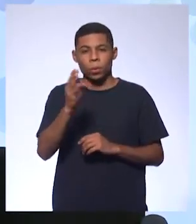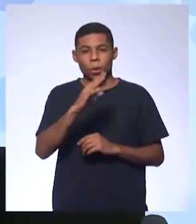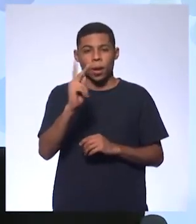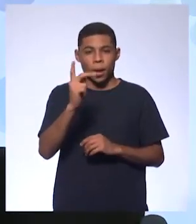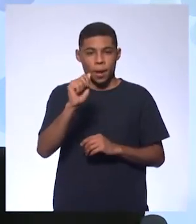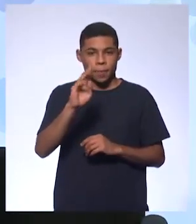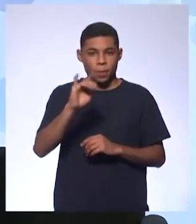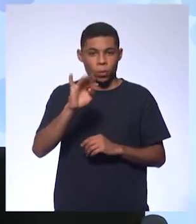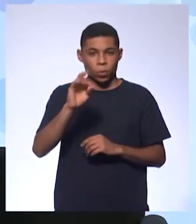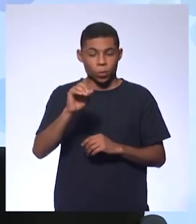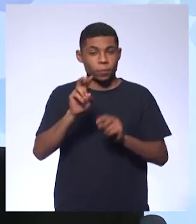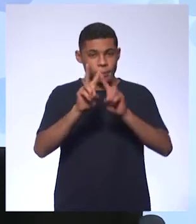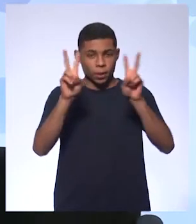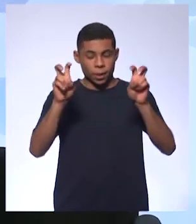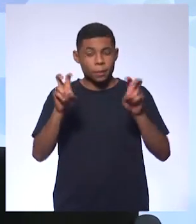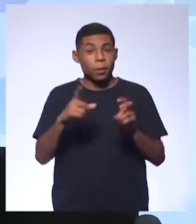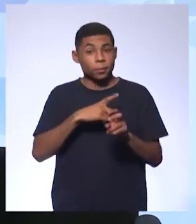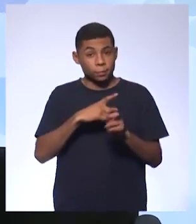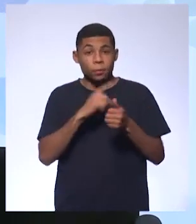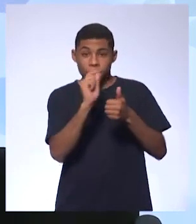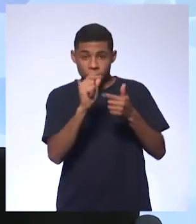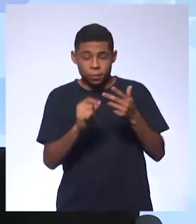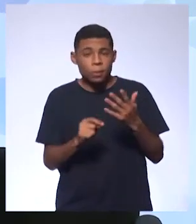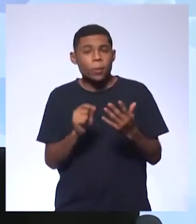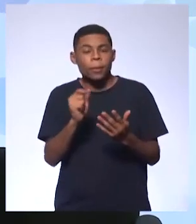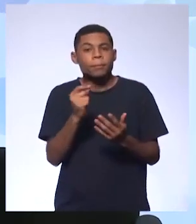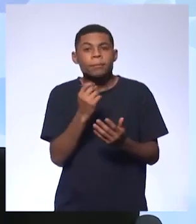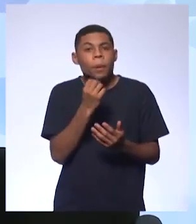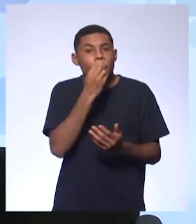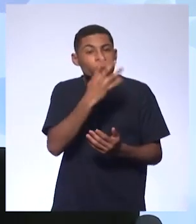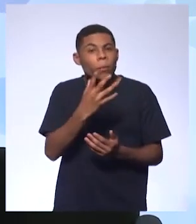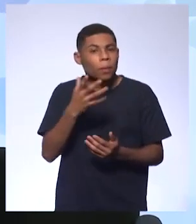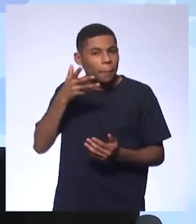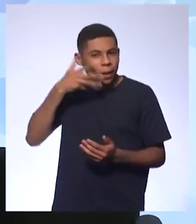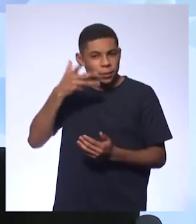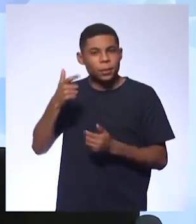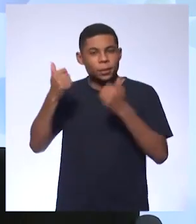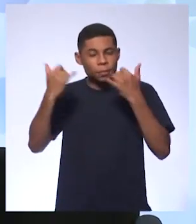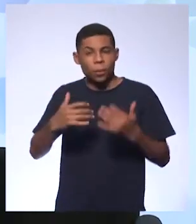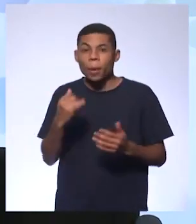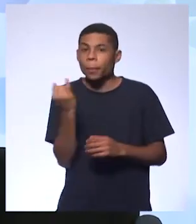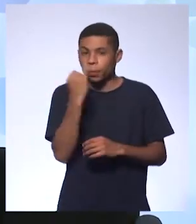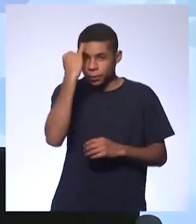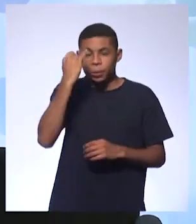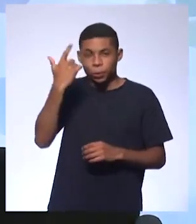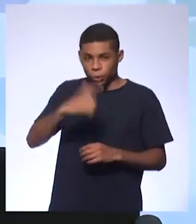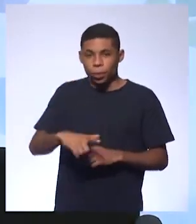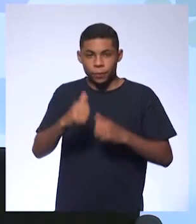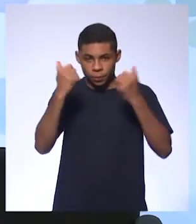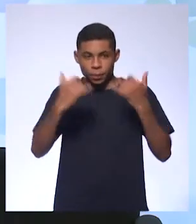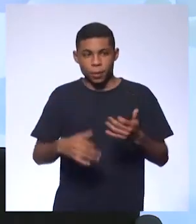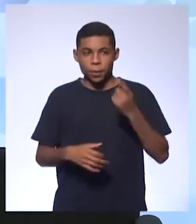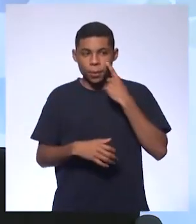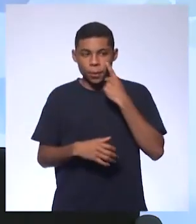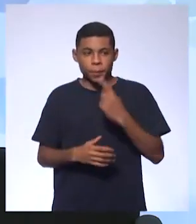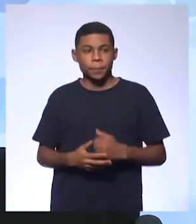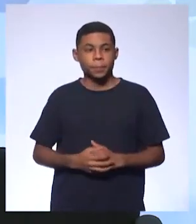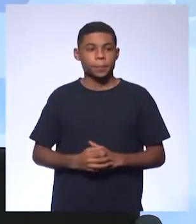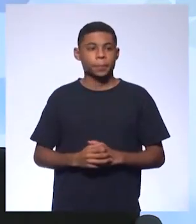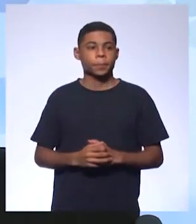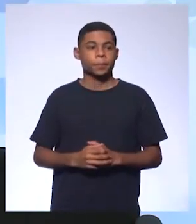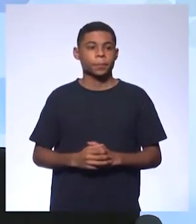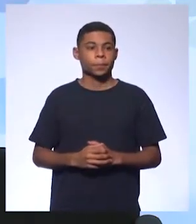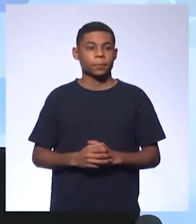alguns pontos que o palestrante falou que é muito importante a gente retomar. Então, vejamos aqui na tela.